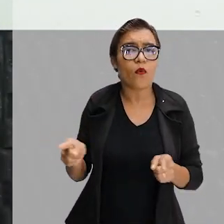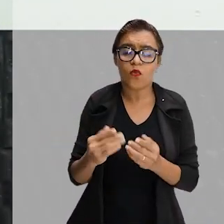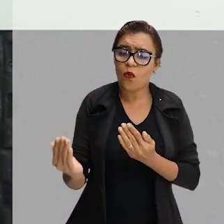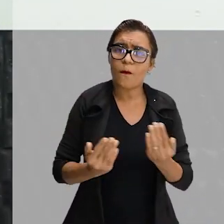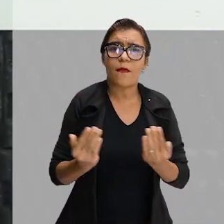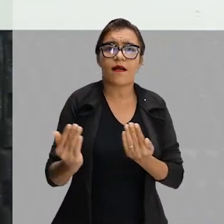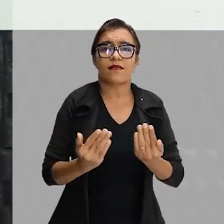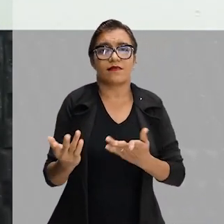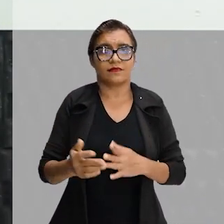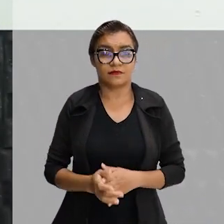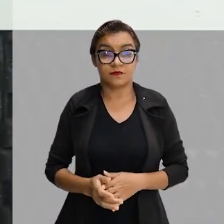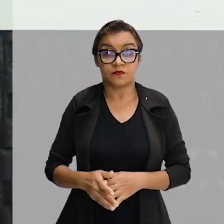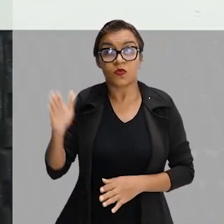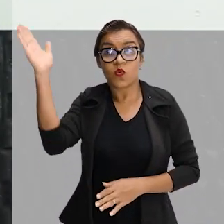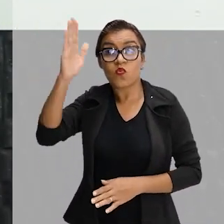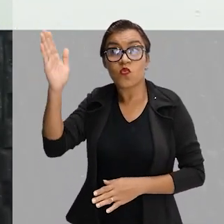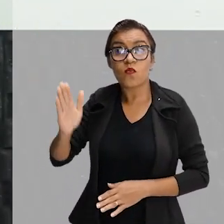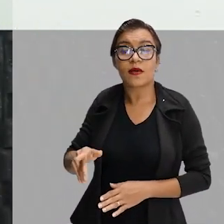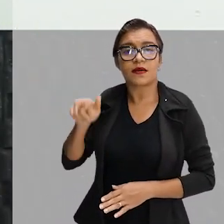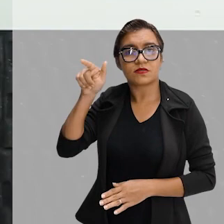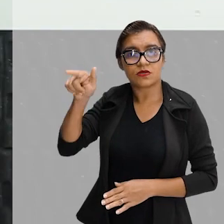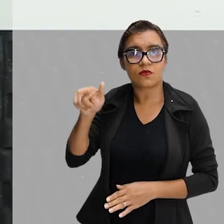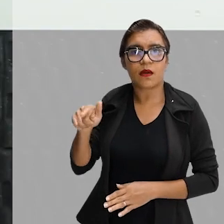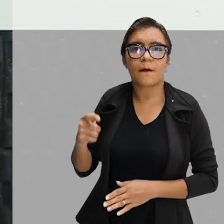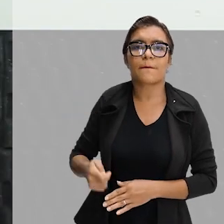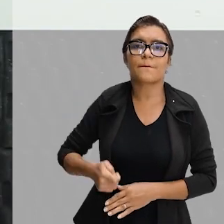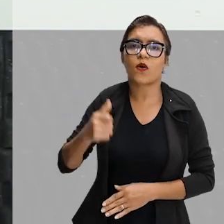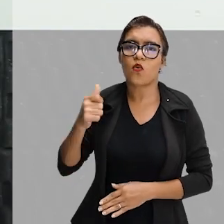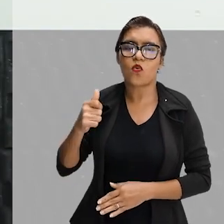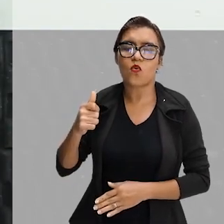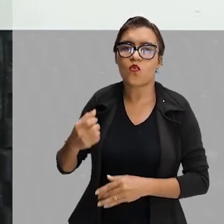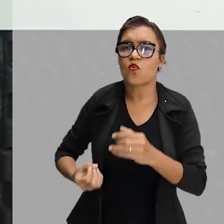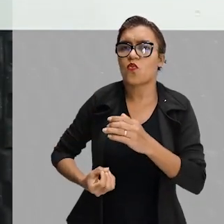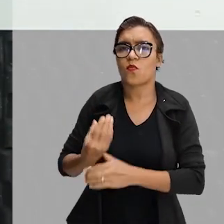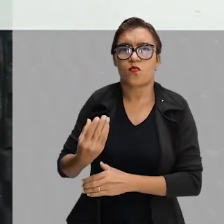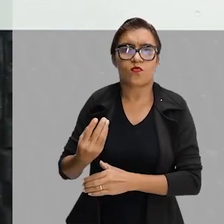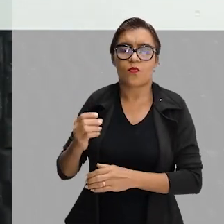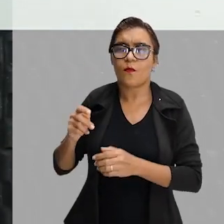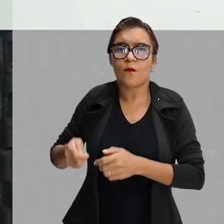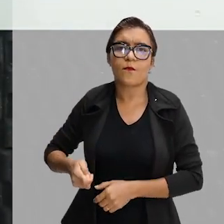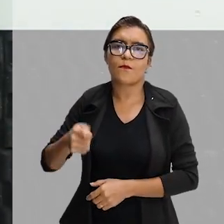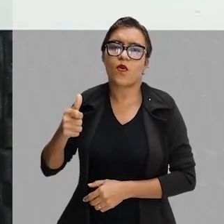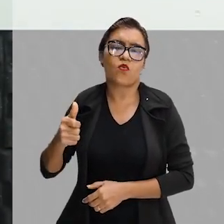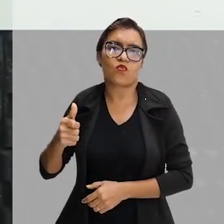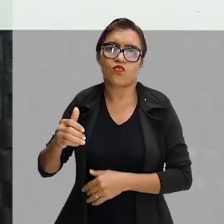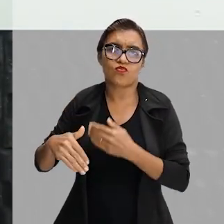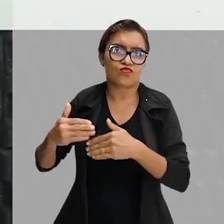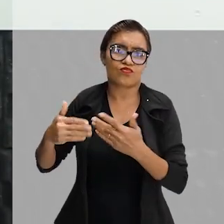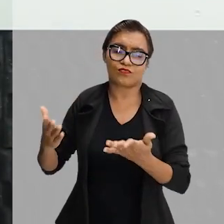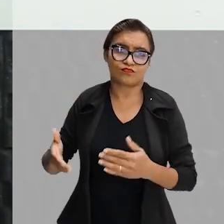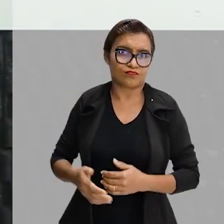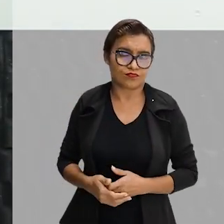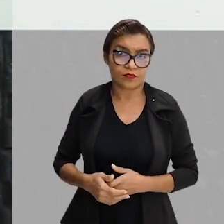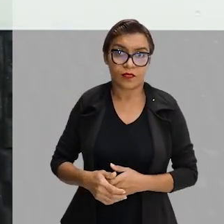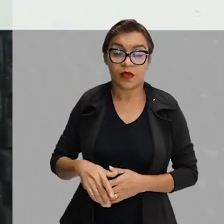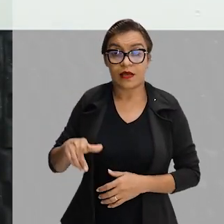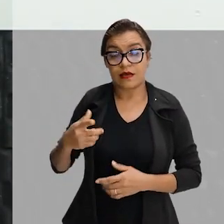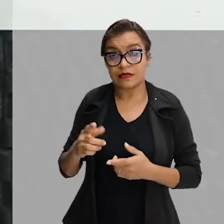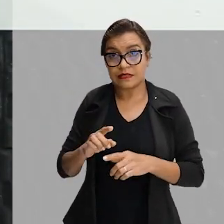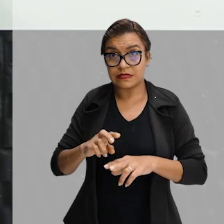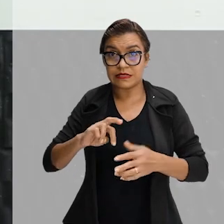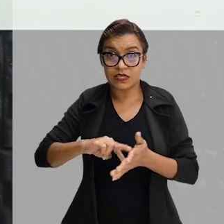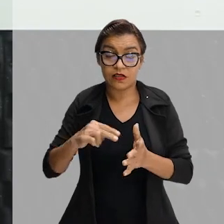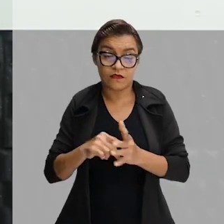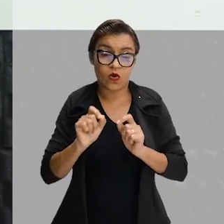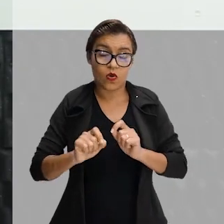Ainda é pouco. Quer dizer que o Brasil é um país pouco produtivo. País pouco produtivo. Quer dizer que o trabalhador